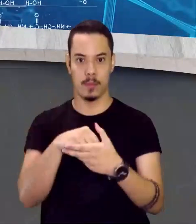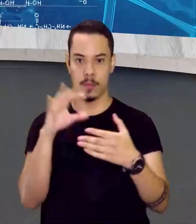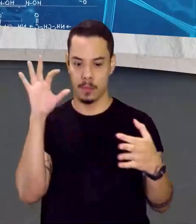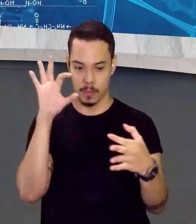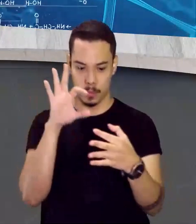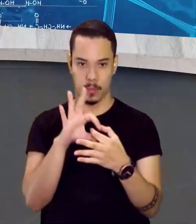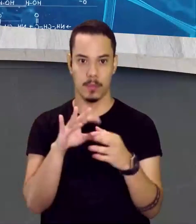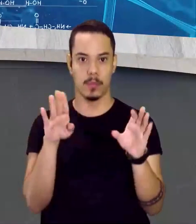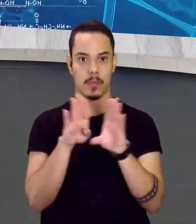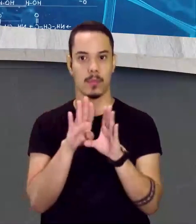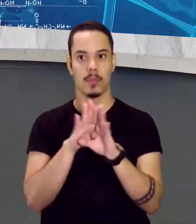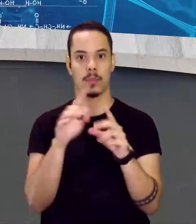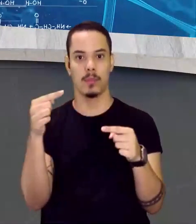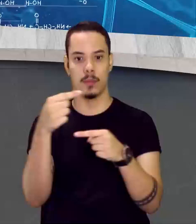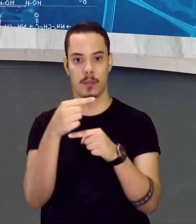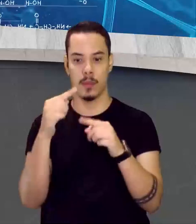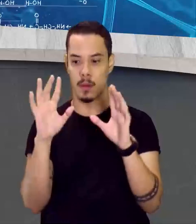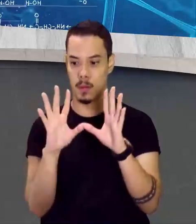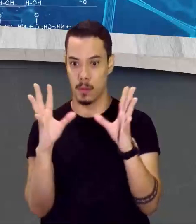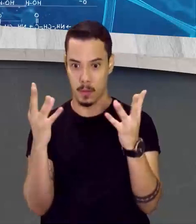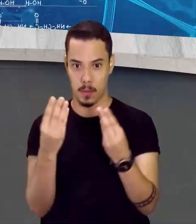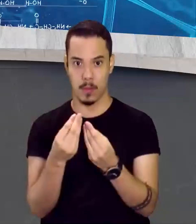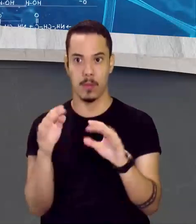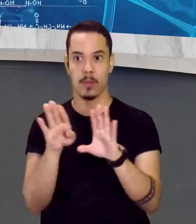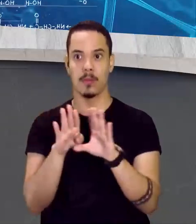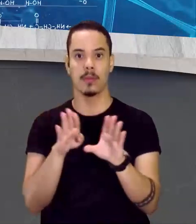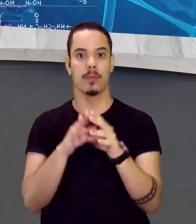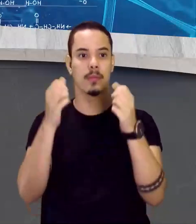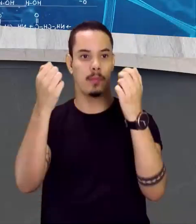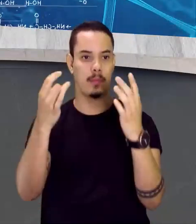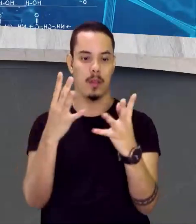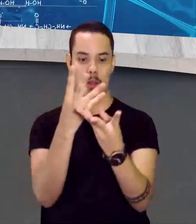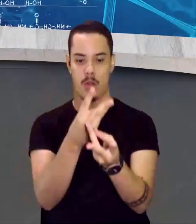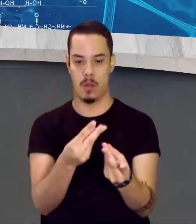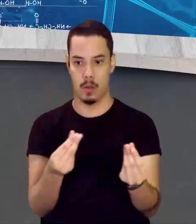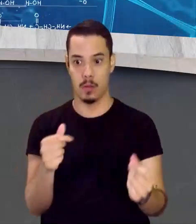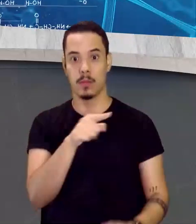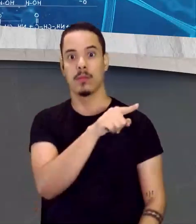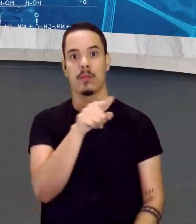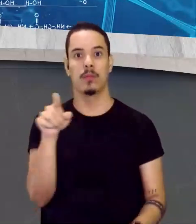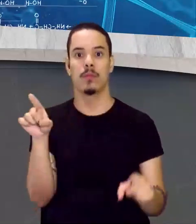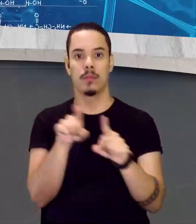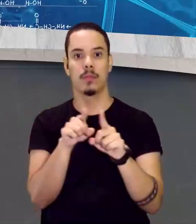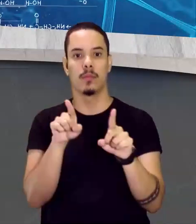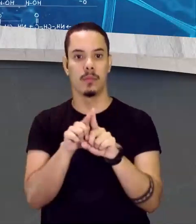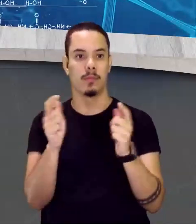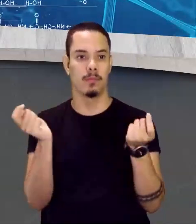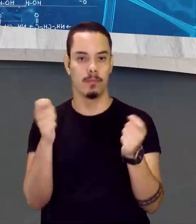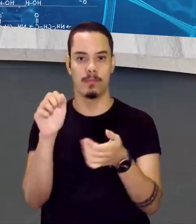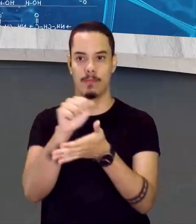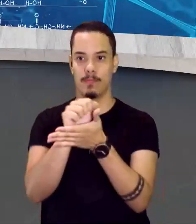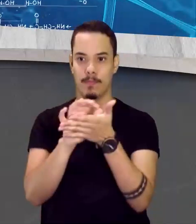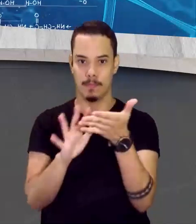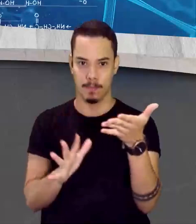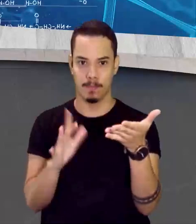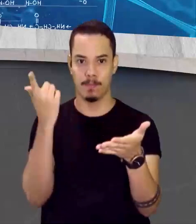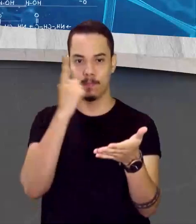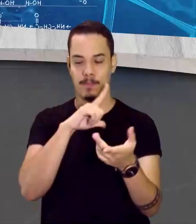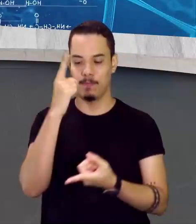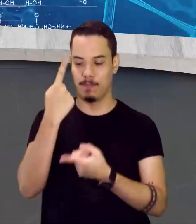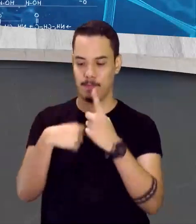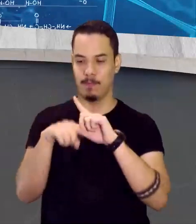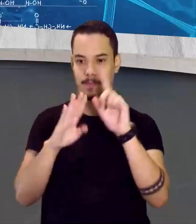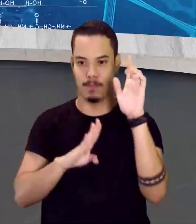ligações, polaridade das moléculas e falar da solubilidade, para que você também possa ter uma atividade de sala com